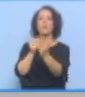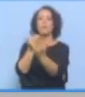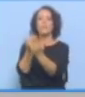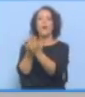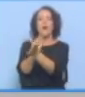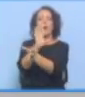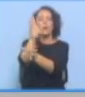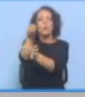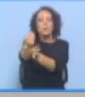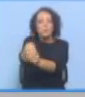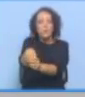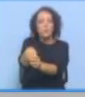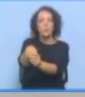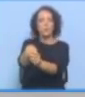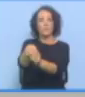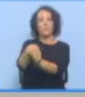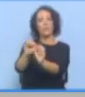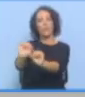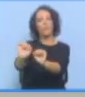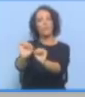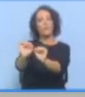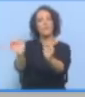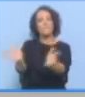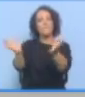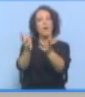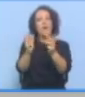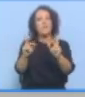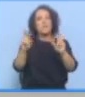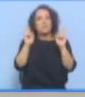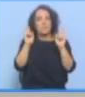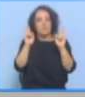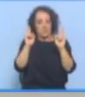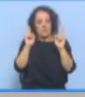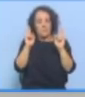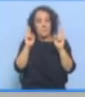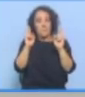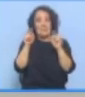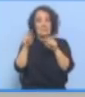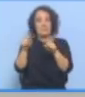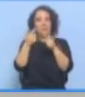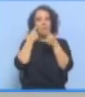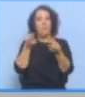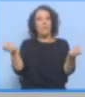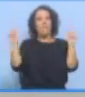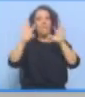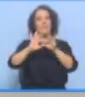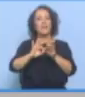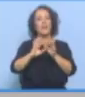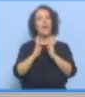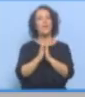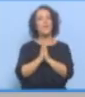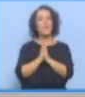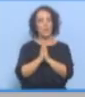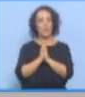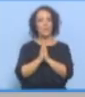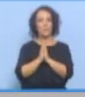mais profundo possível, conteúdo à sua esperança. E então religa-os a Deus.